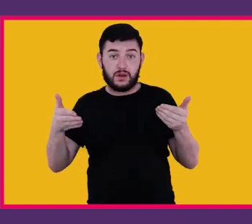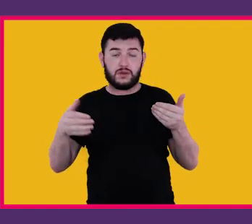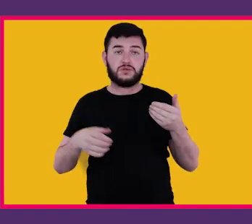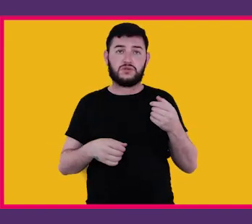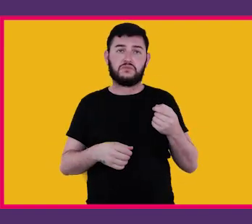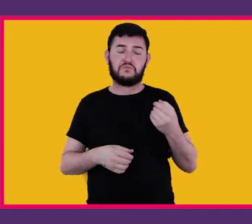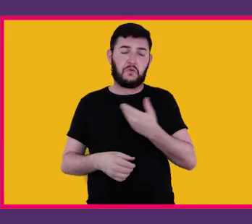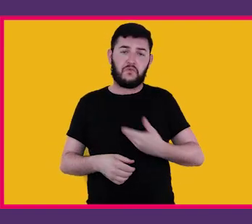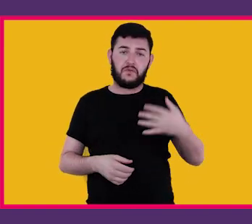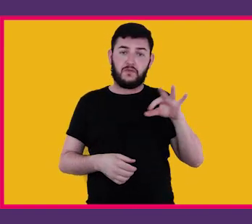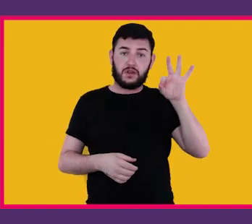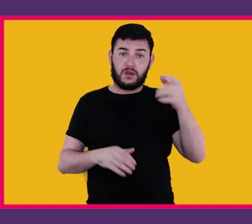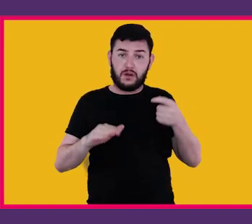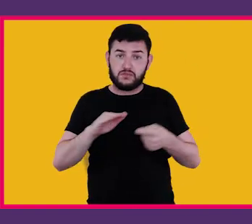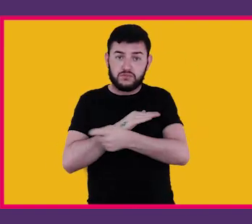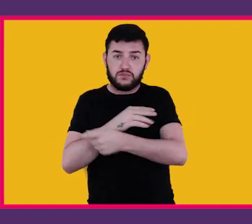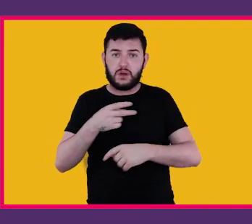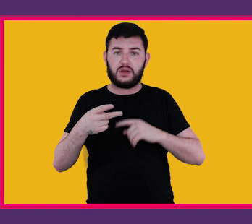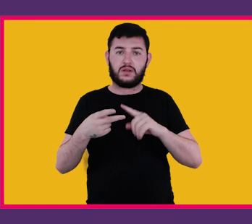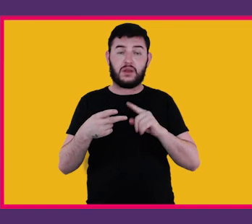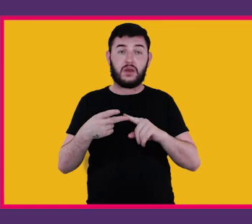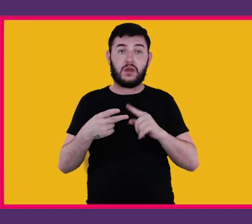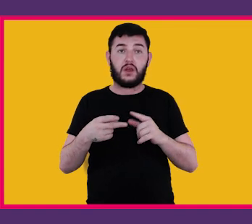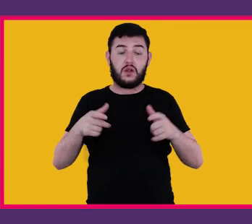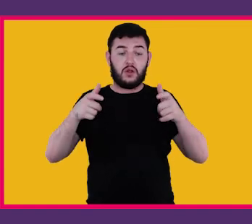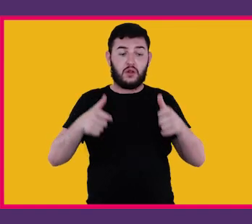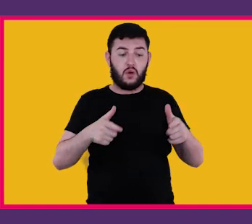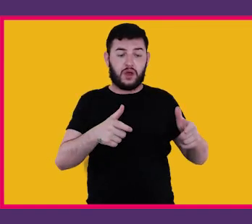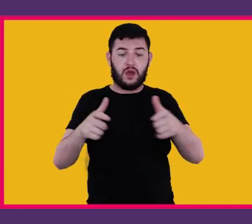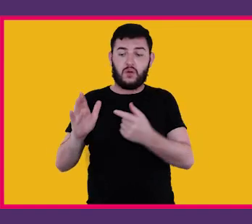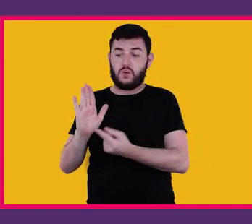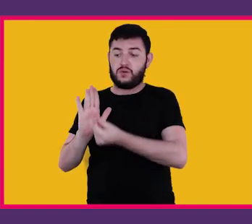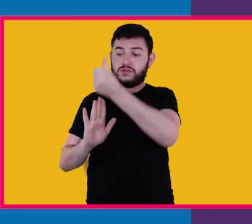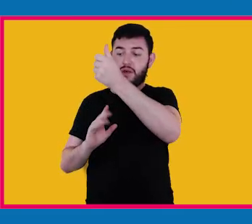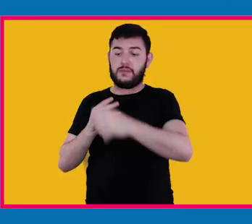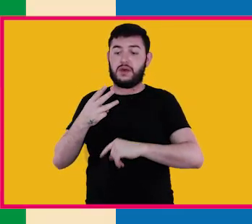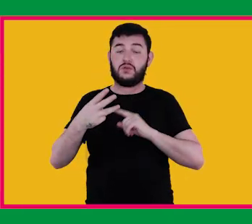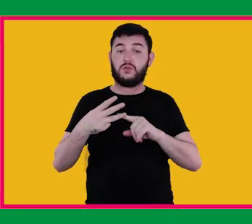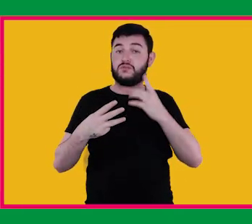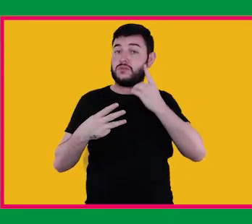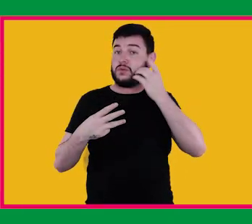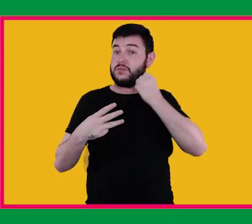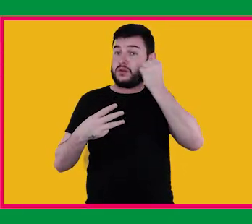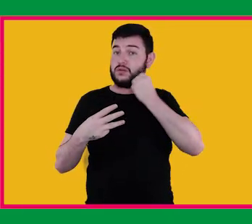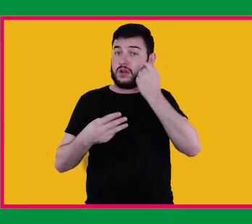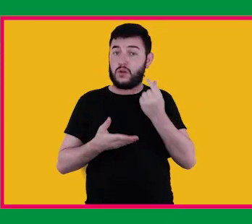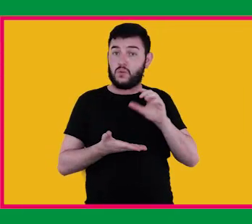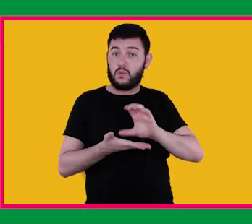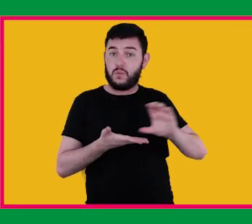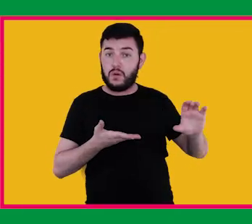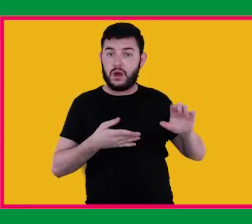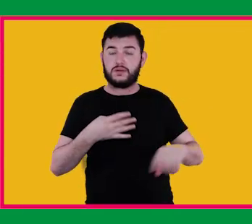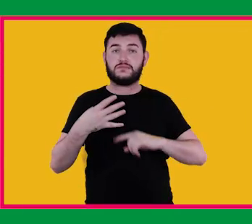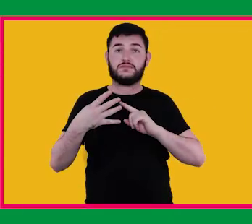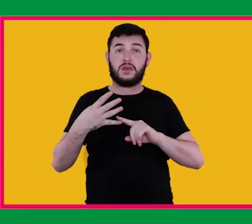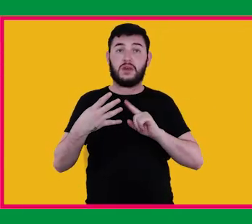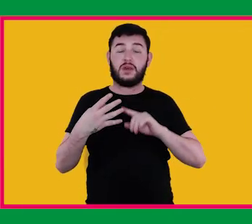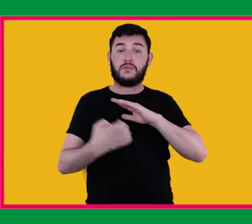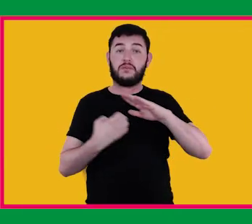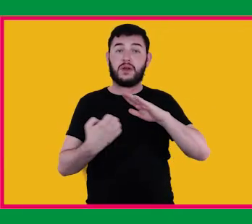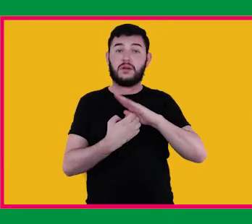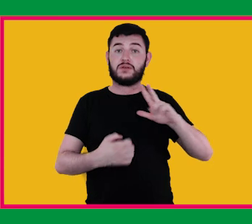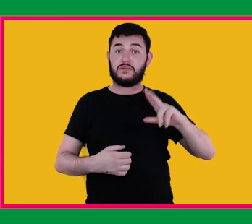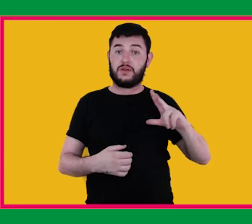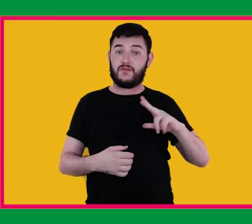federais, orçamentos locais, emendas parlamentares ou até mesmo parcerias privadas. Com esse pacote de projetos, o MINC facilitará